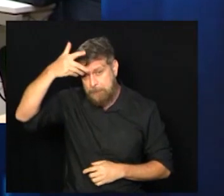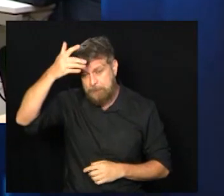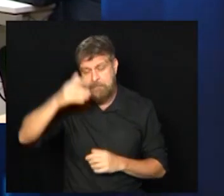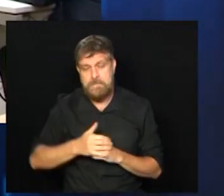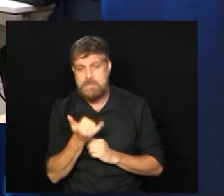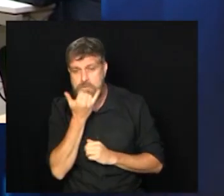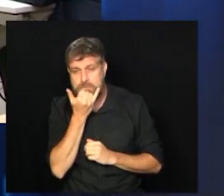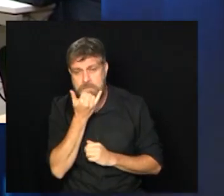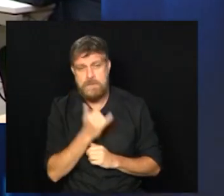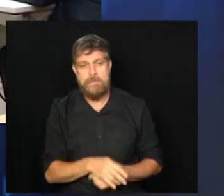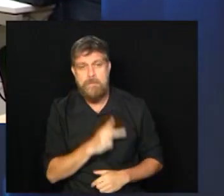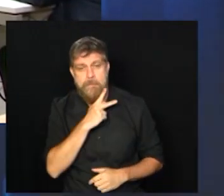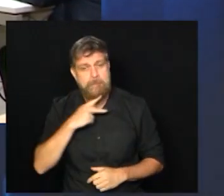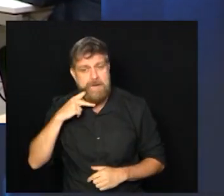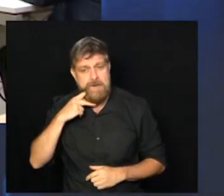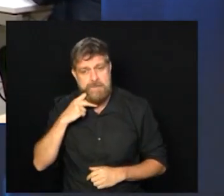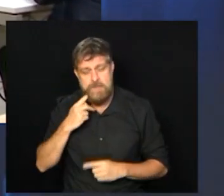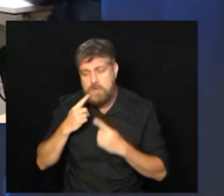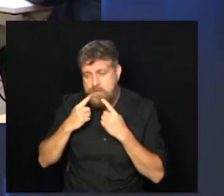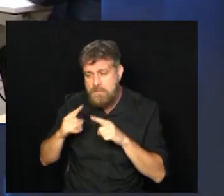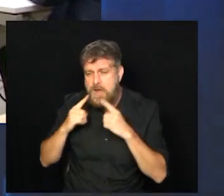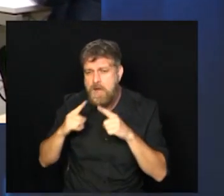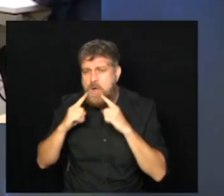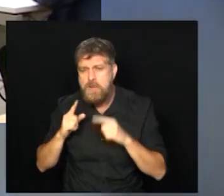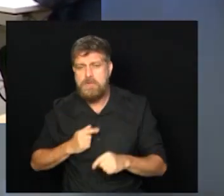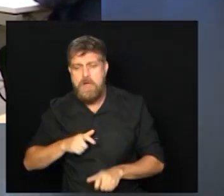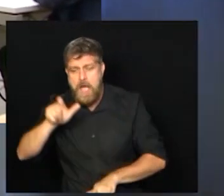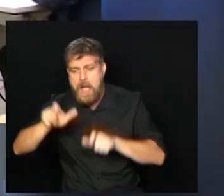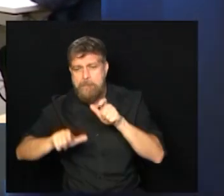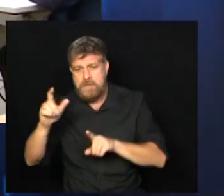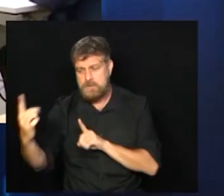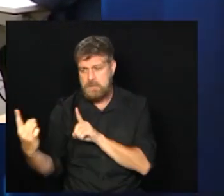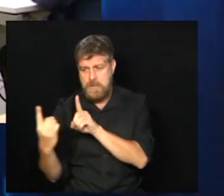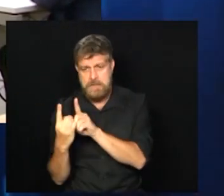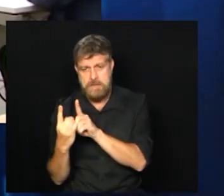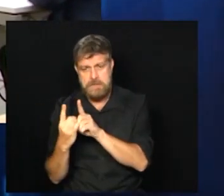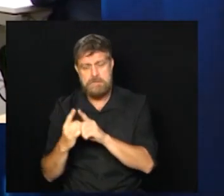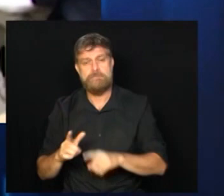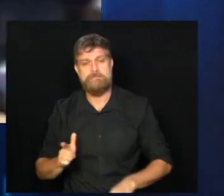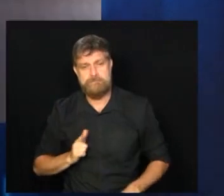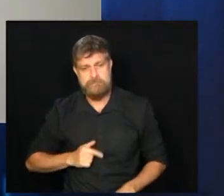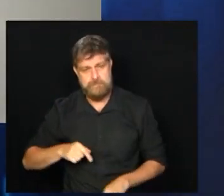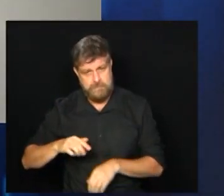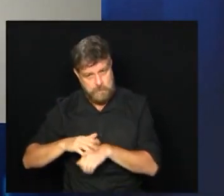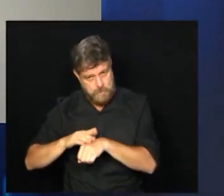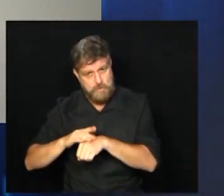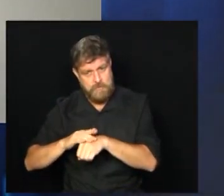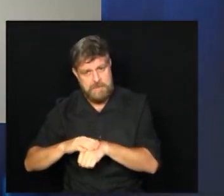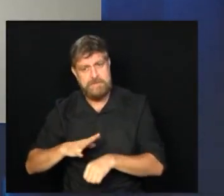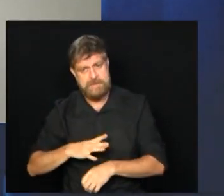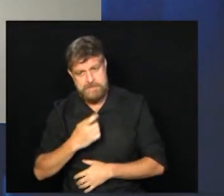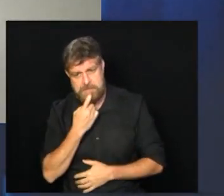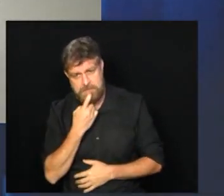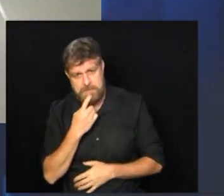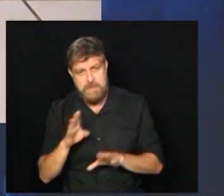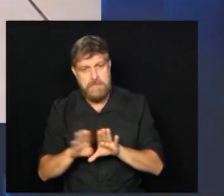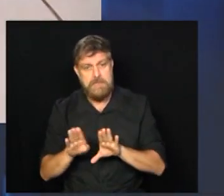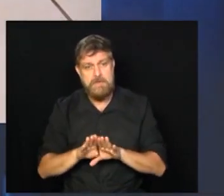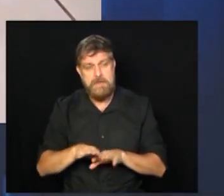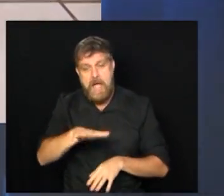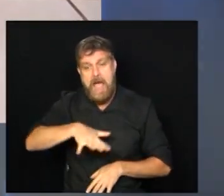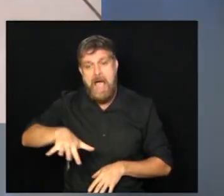questiona o serviço de atendimento a pacientes especiais e crônicos de Campinas. E o quadro É o